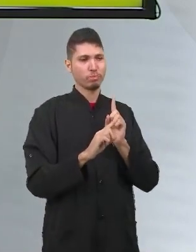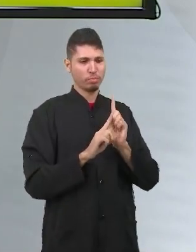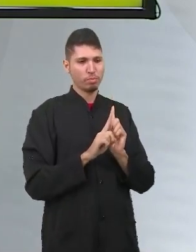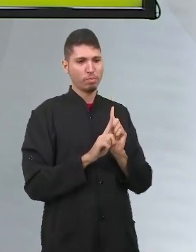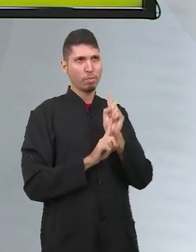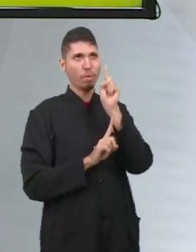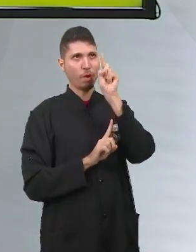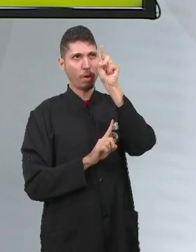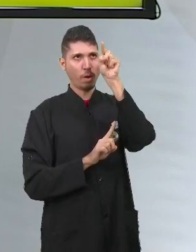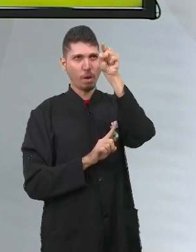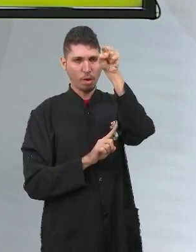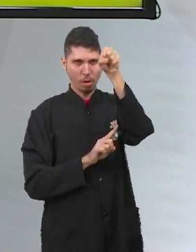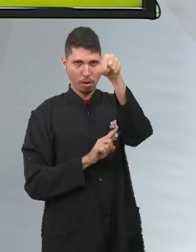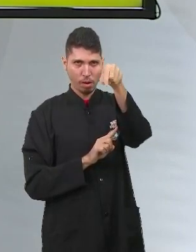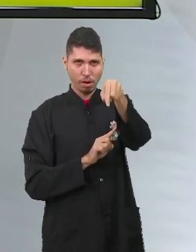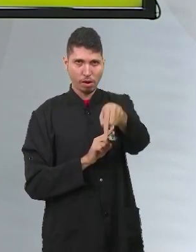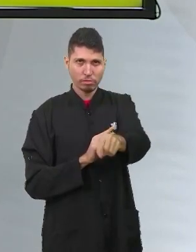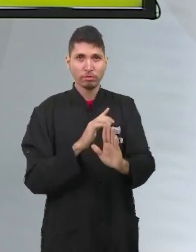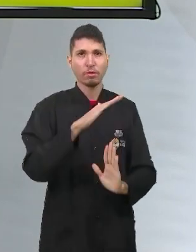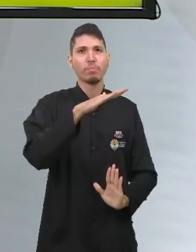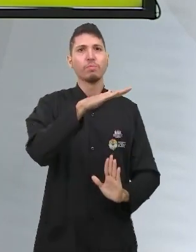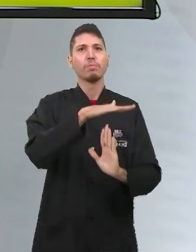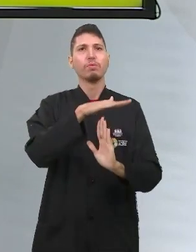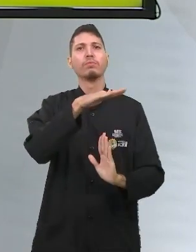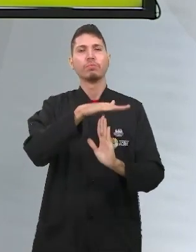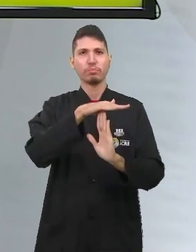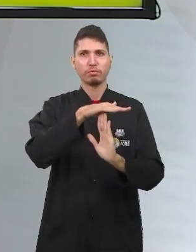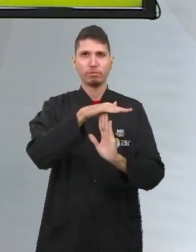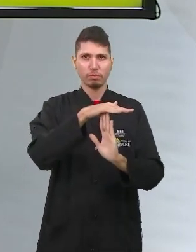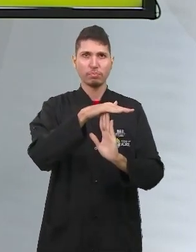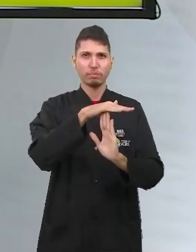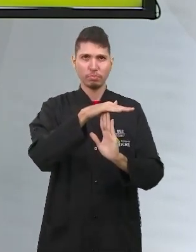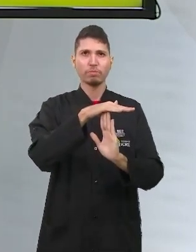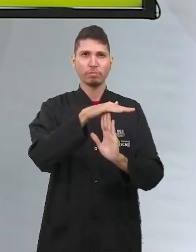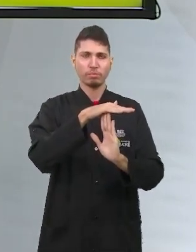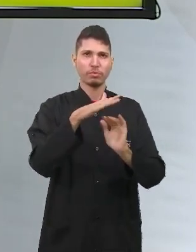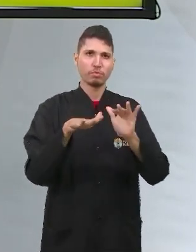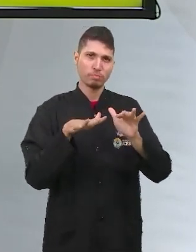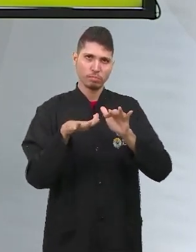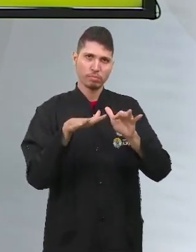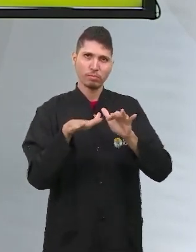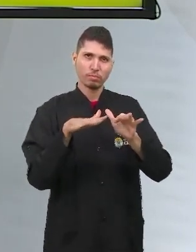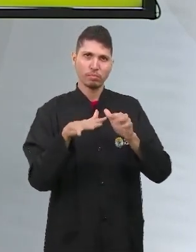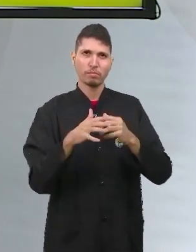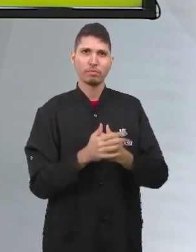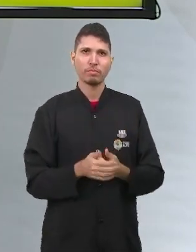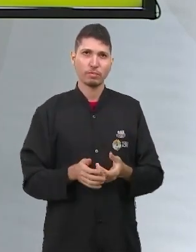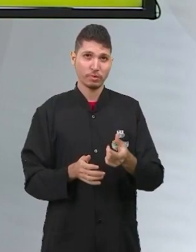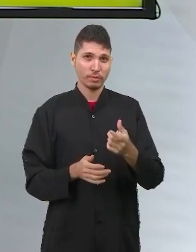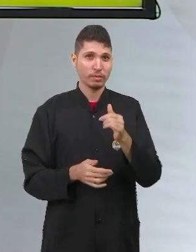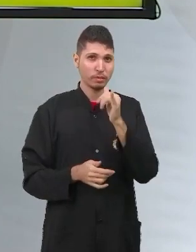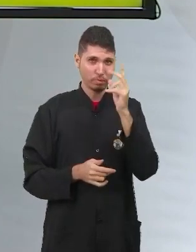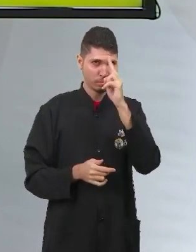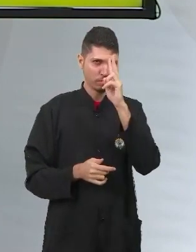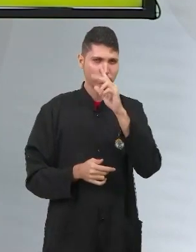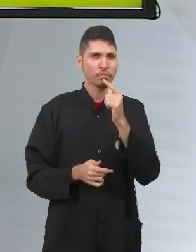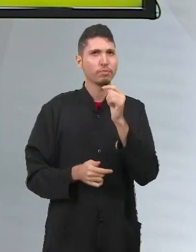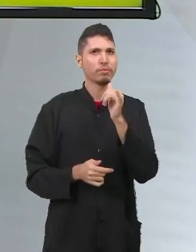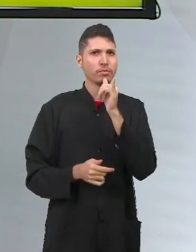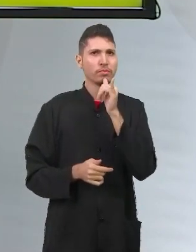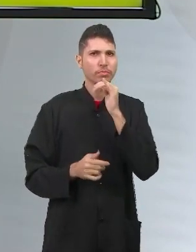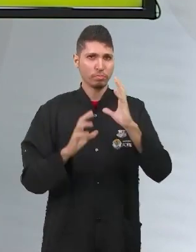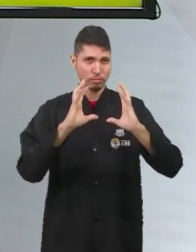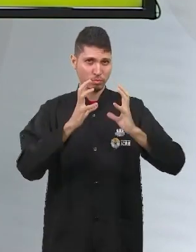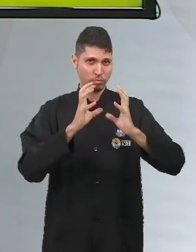né? Fisgou aquele peixinho lá, você tem uma curvatura. Essa aqui é chamada de parábola, a gente começou com o exemplo de uma bola, é a mesma situação, né? A ideia de uma